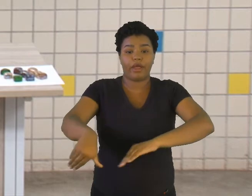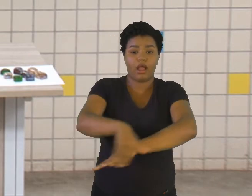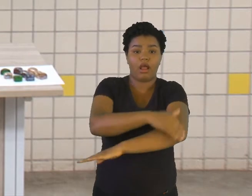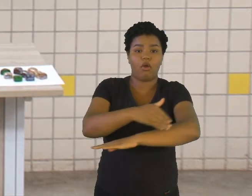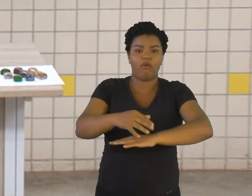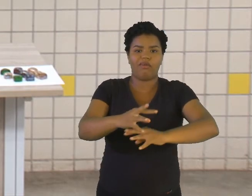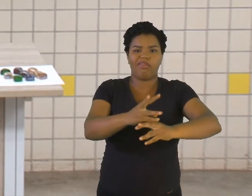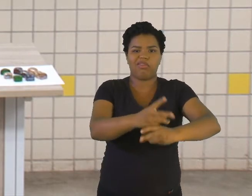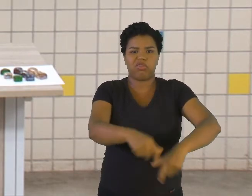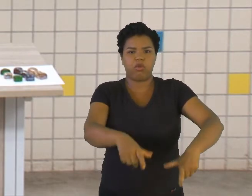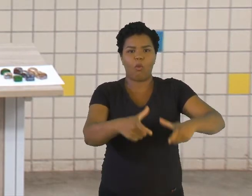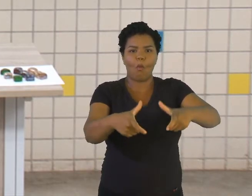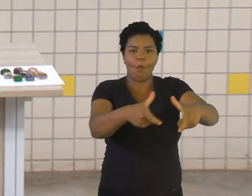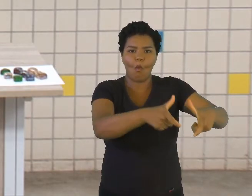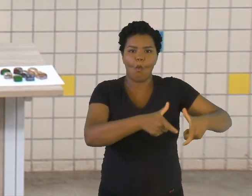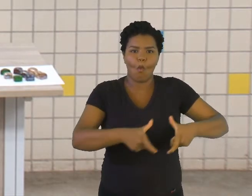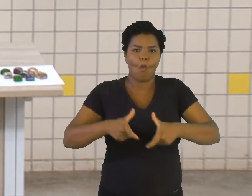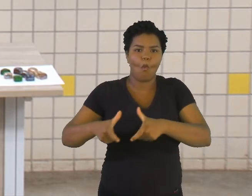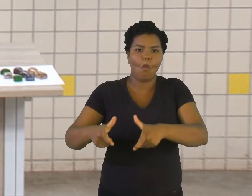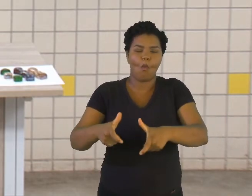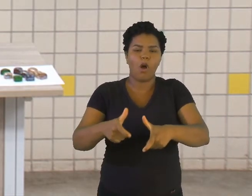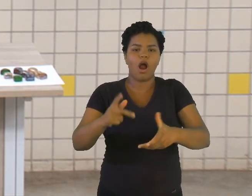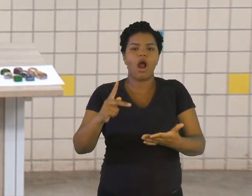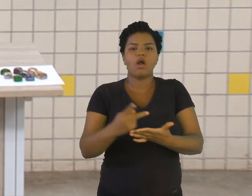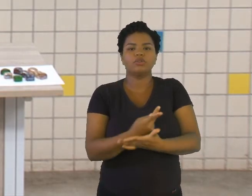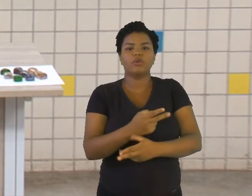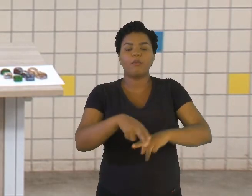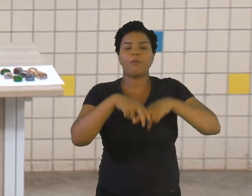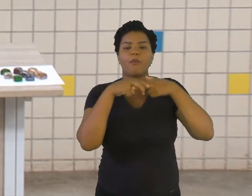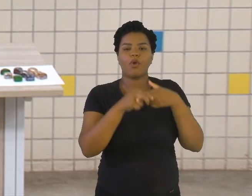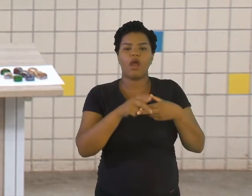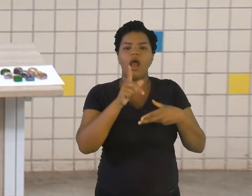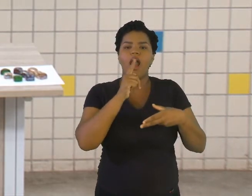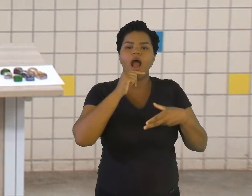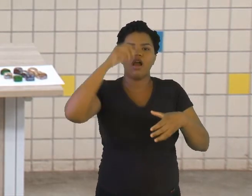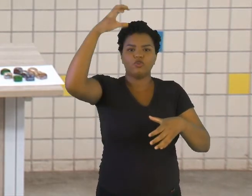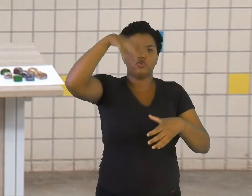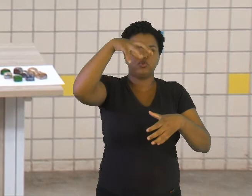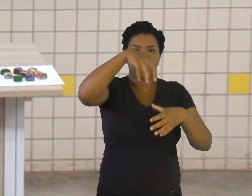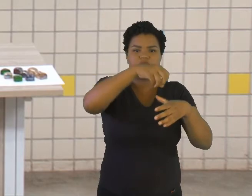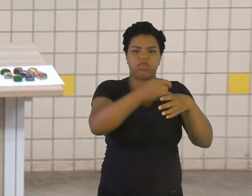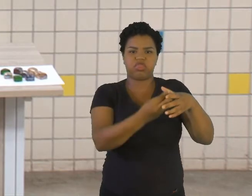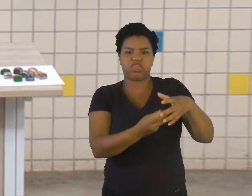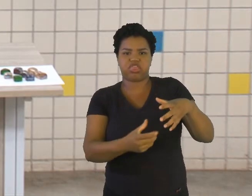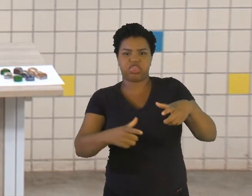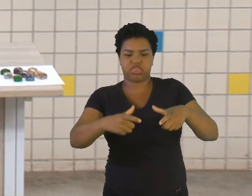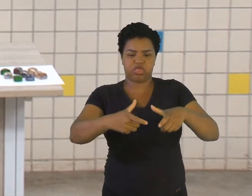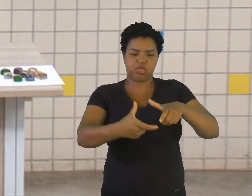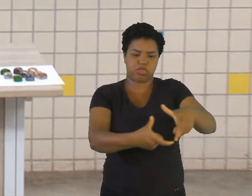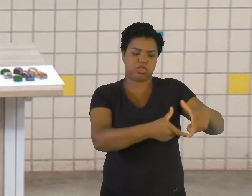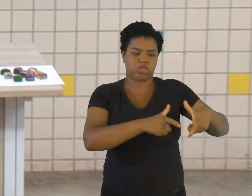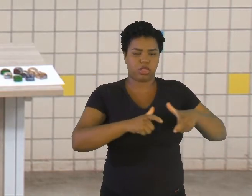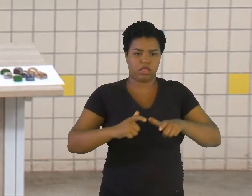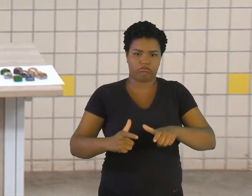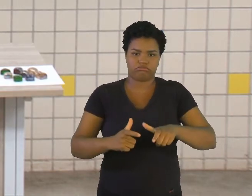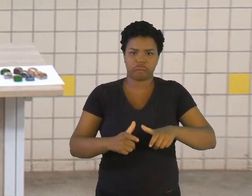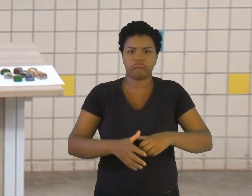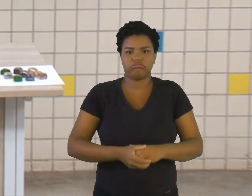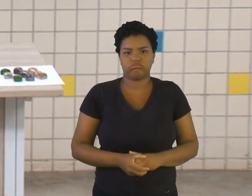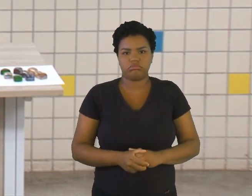erosão, causada pelo escoamento da água, das chuvas, se eu for lá e retirar. Se eu for